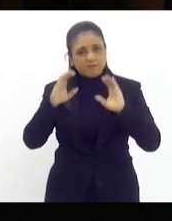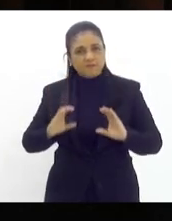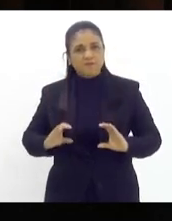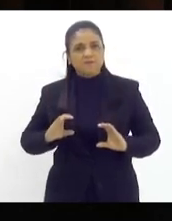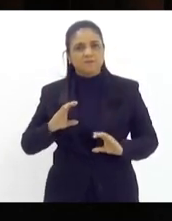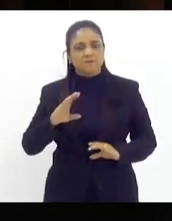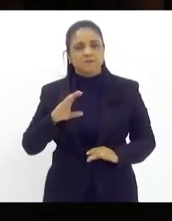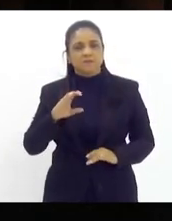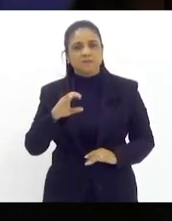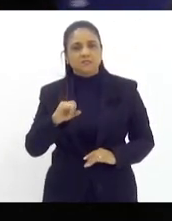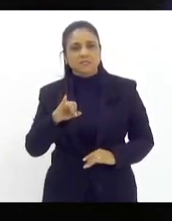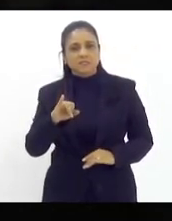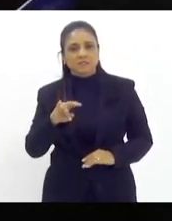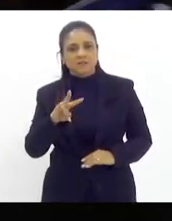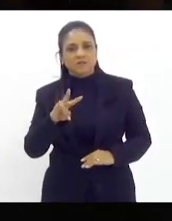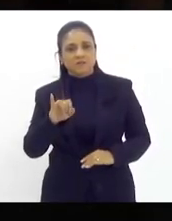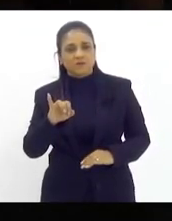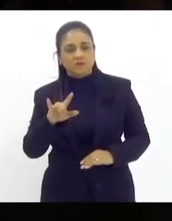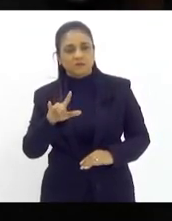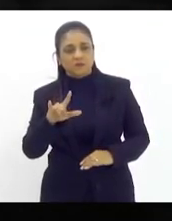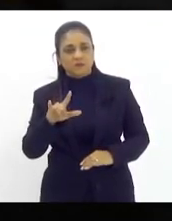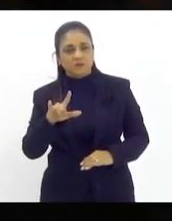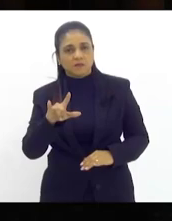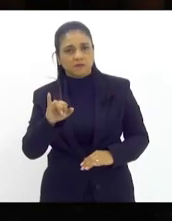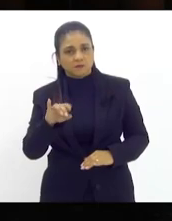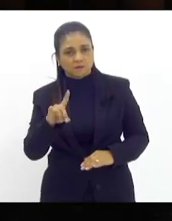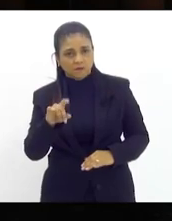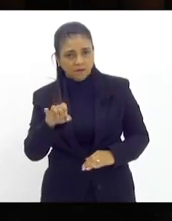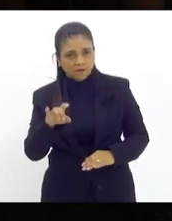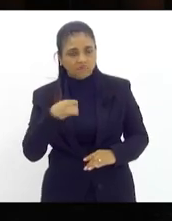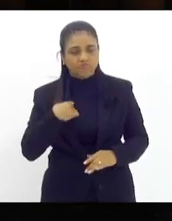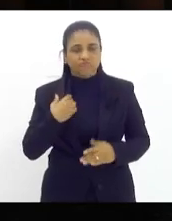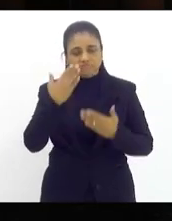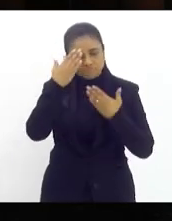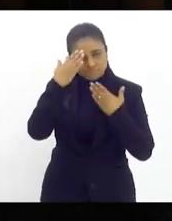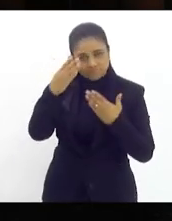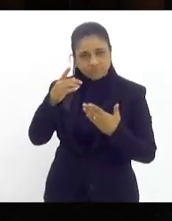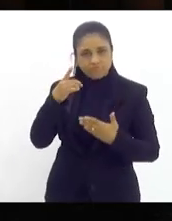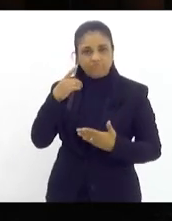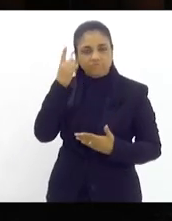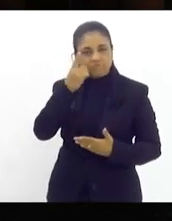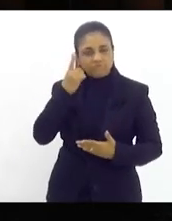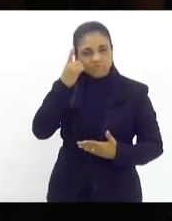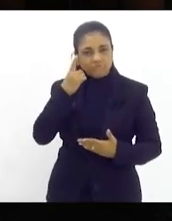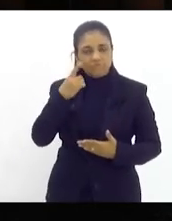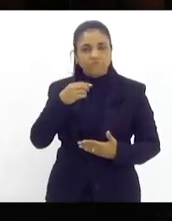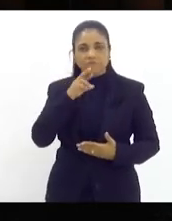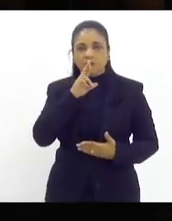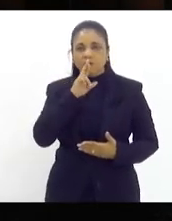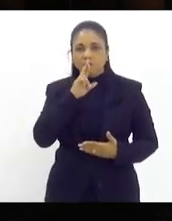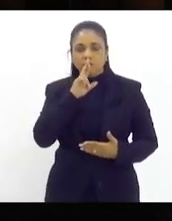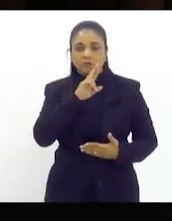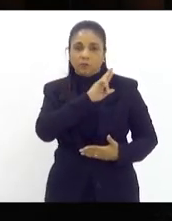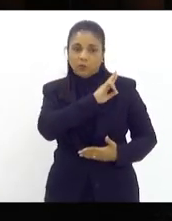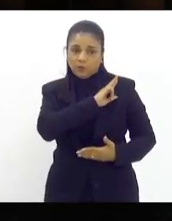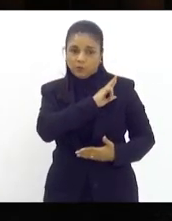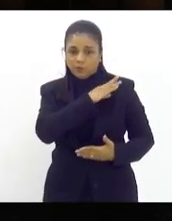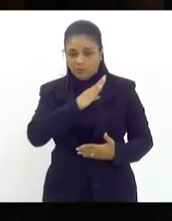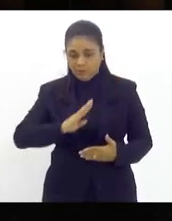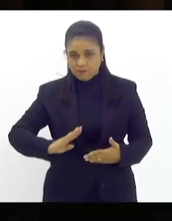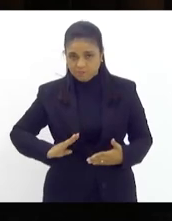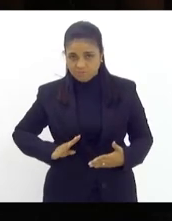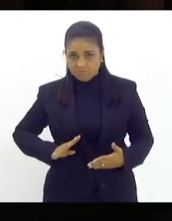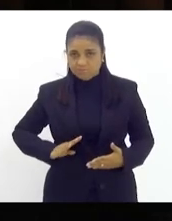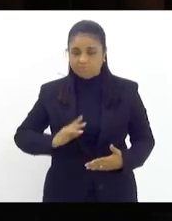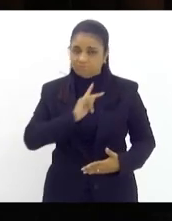quero agradecer como parlamentar o meu querido amigo Rodrigo Bacelar nosso Presidente porque quando nos permite